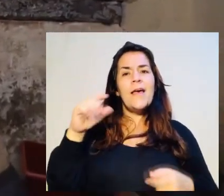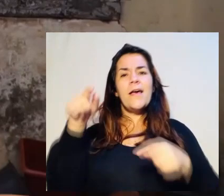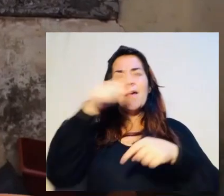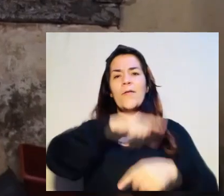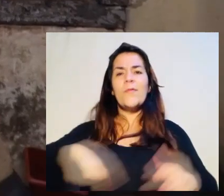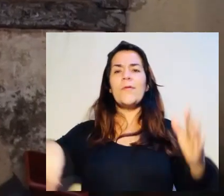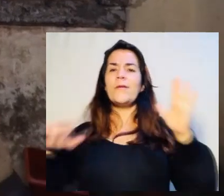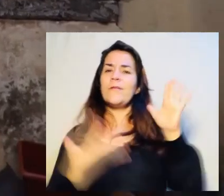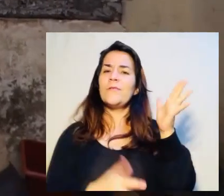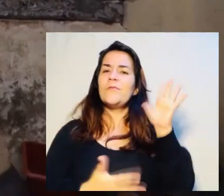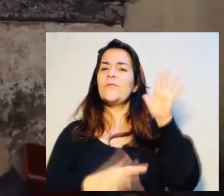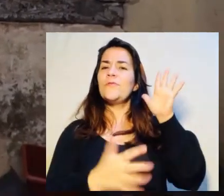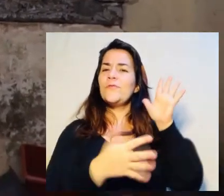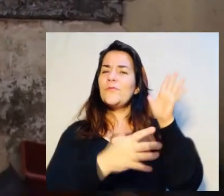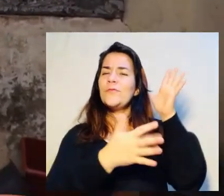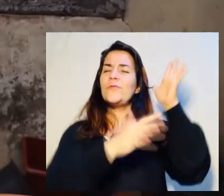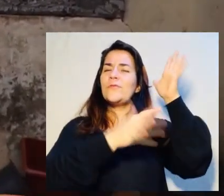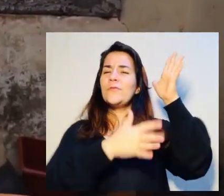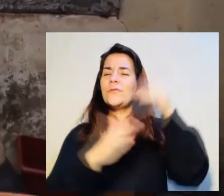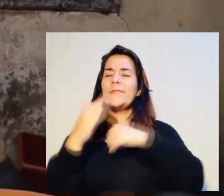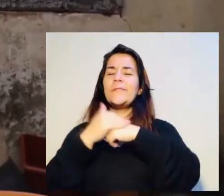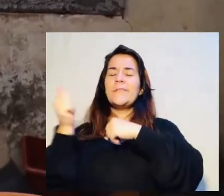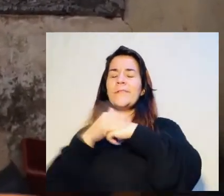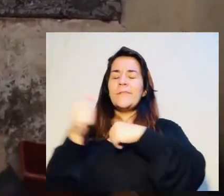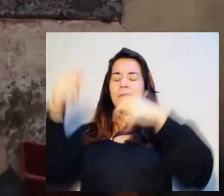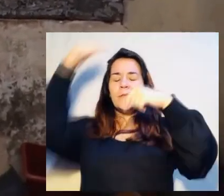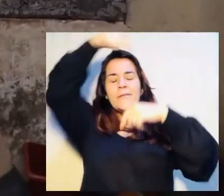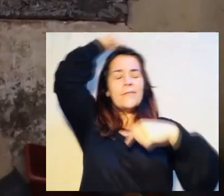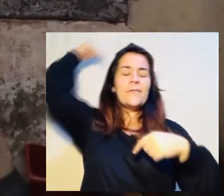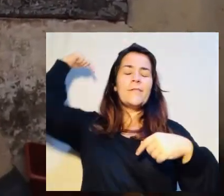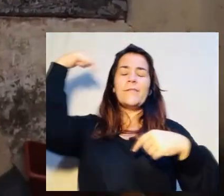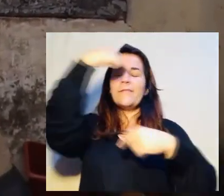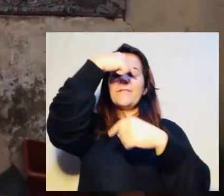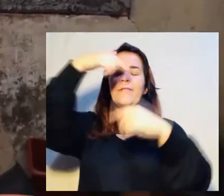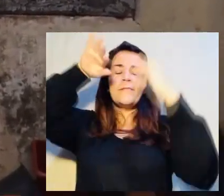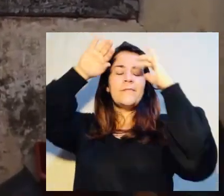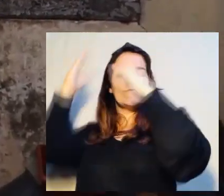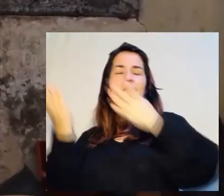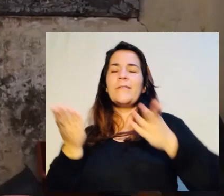nos tambores que tocam, que chamam os santos.